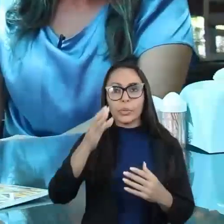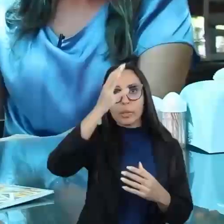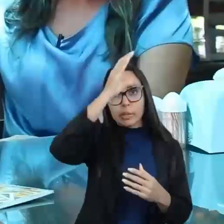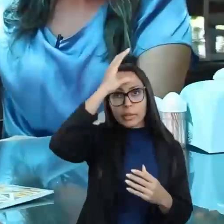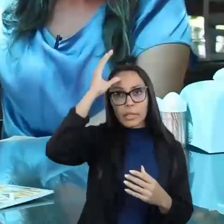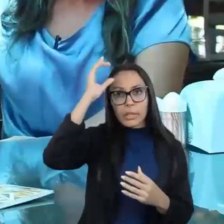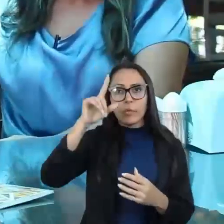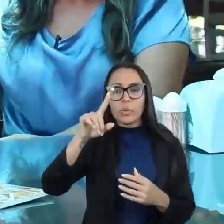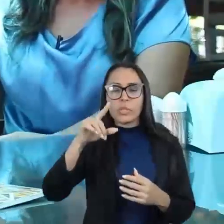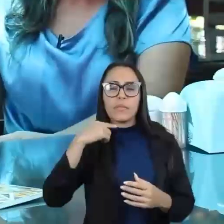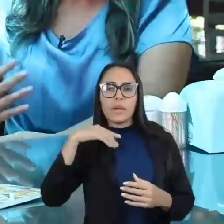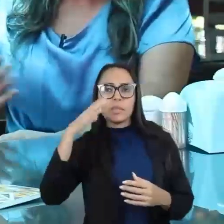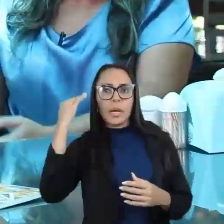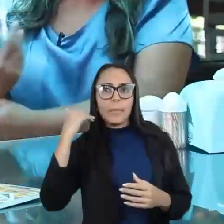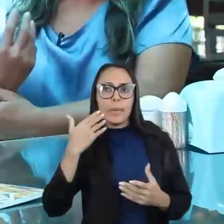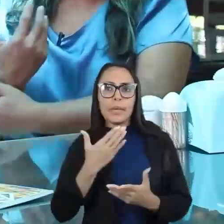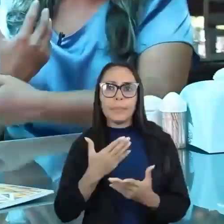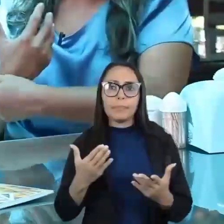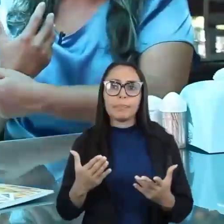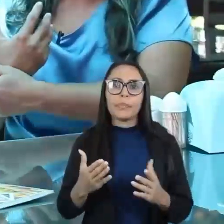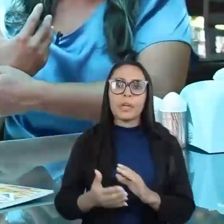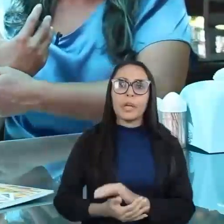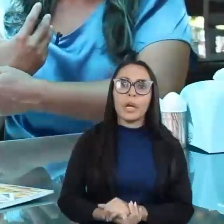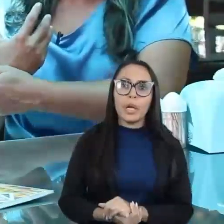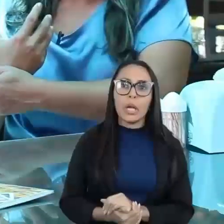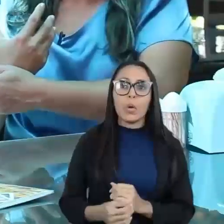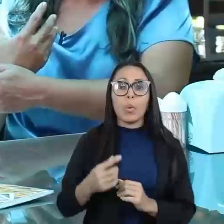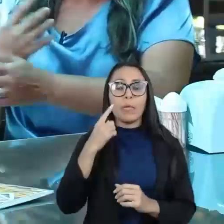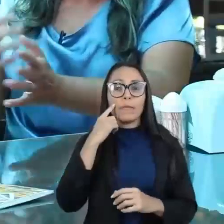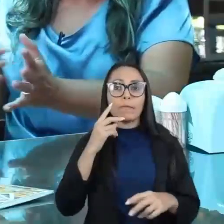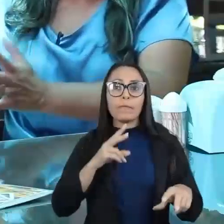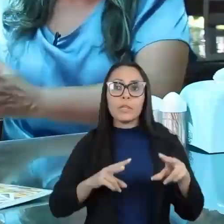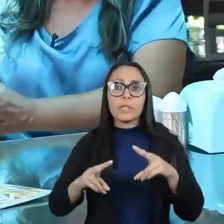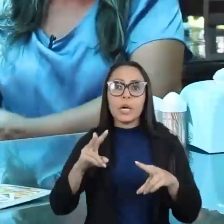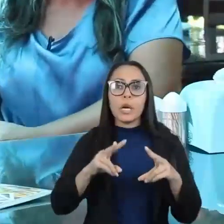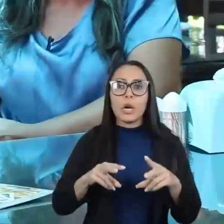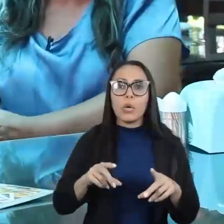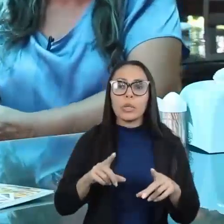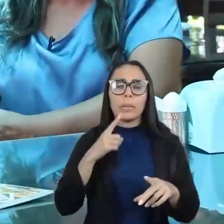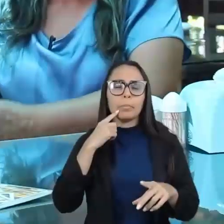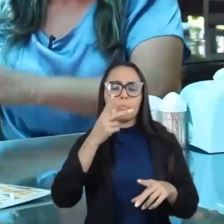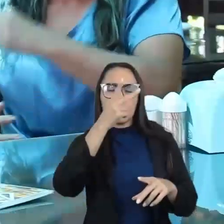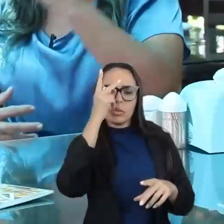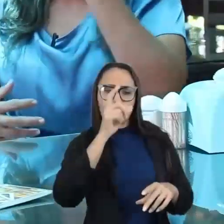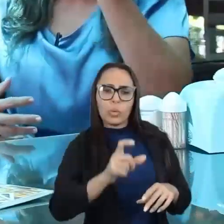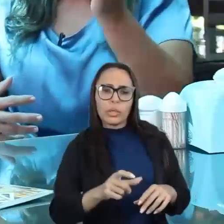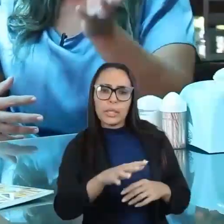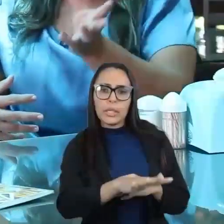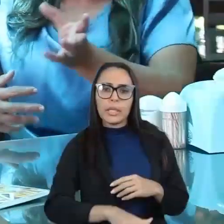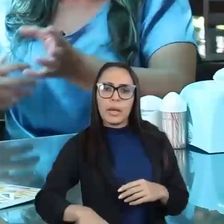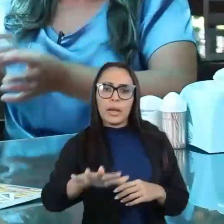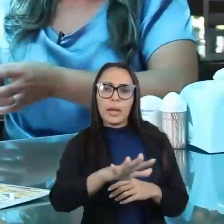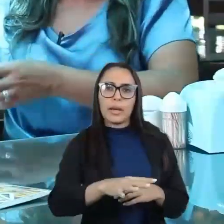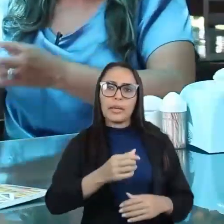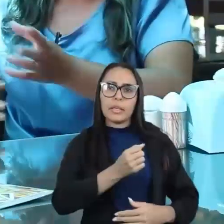né? E como você falou, né, é uma visão bem holística, porque a pessoa que está aqui dentro na área de cozinha, que tem um